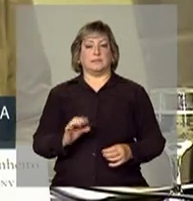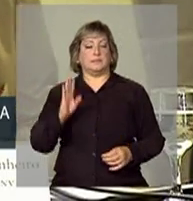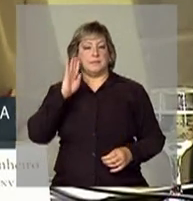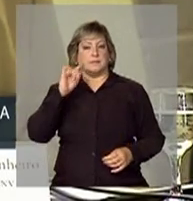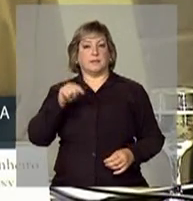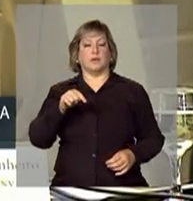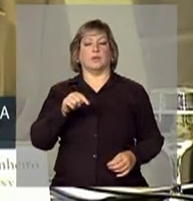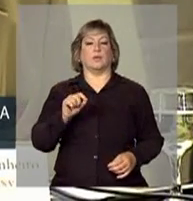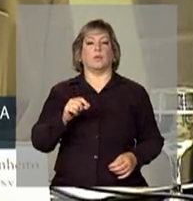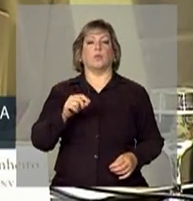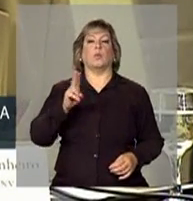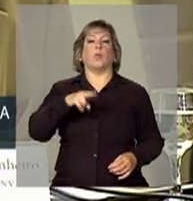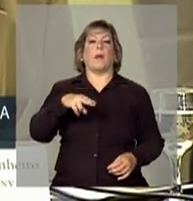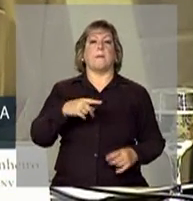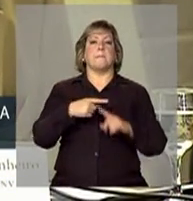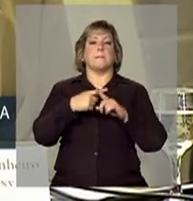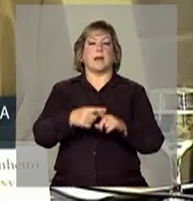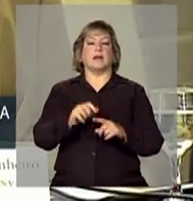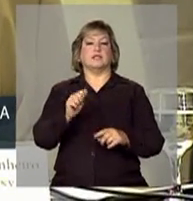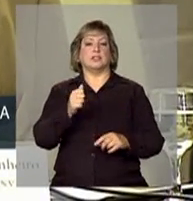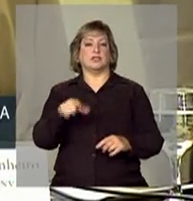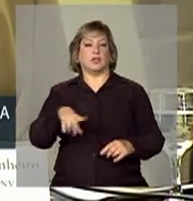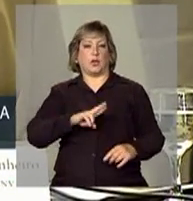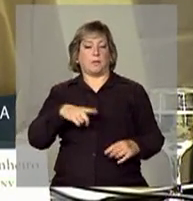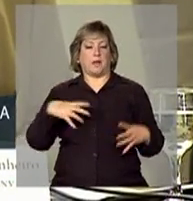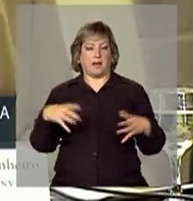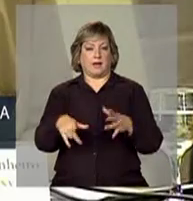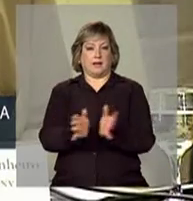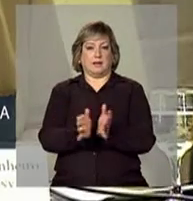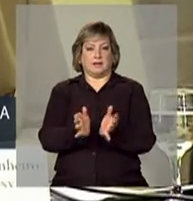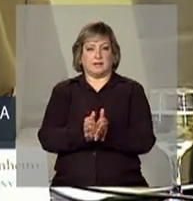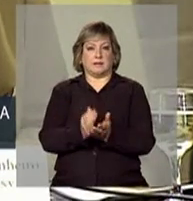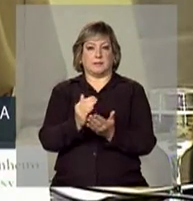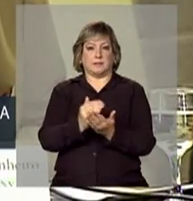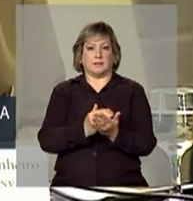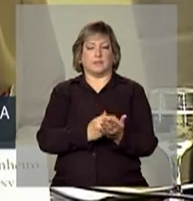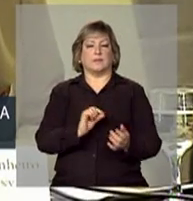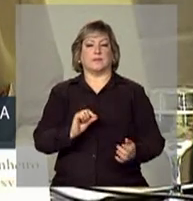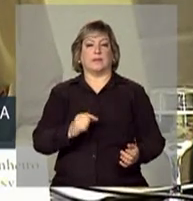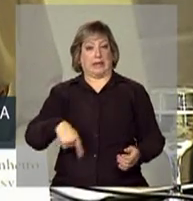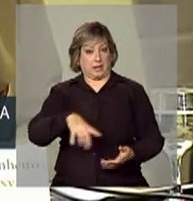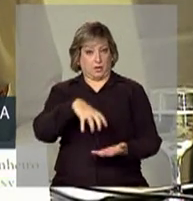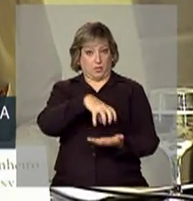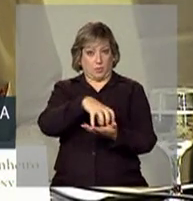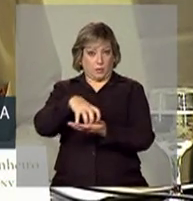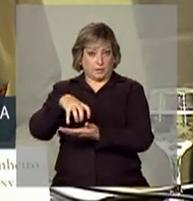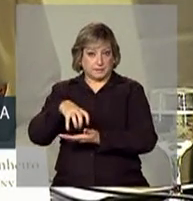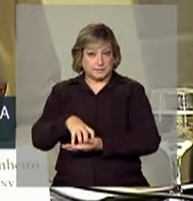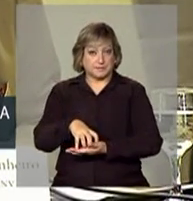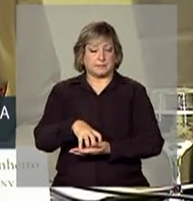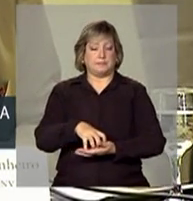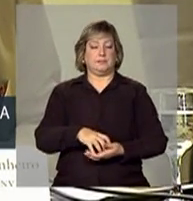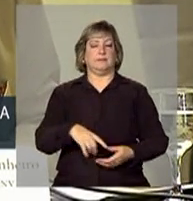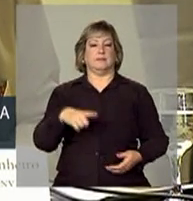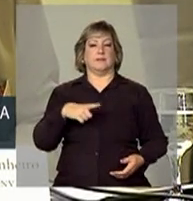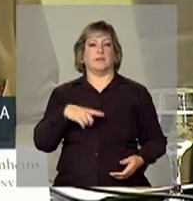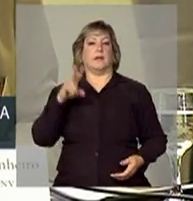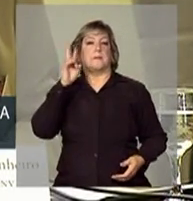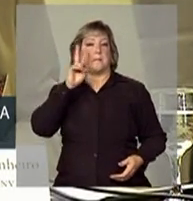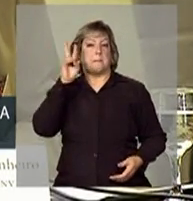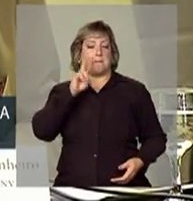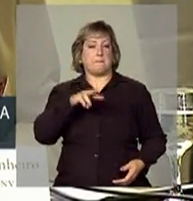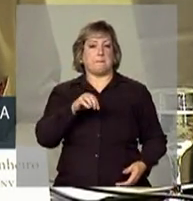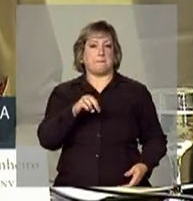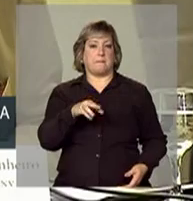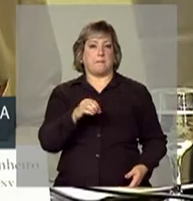aplica integralmente ao Brasil. Eu lembrava isso numa mega reunião que nós tivemos com os comitês da Memória, Verdade e Justiça. Citação: